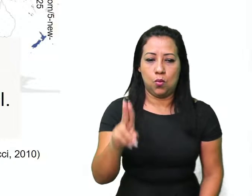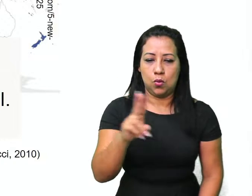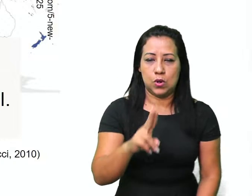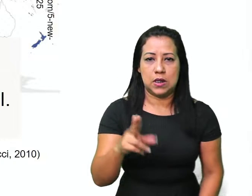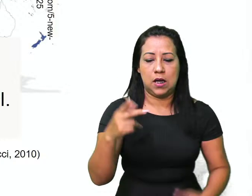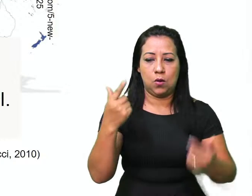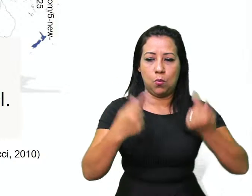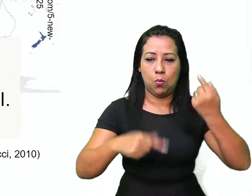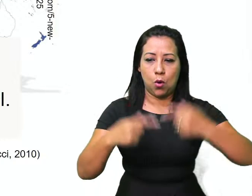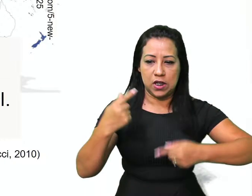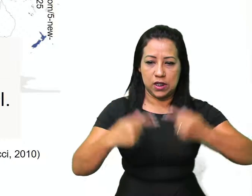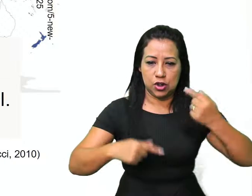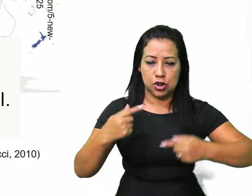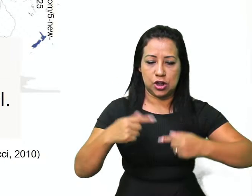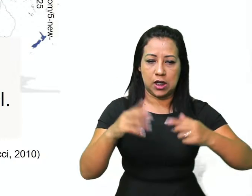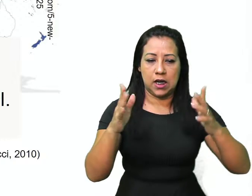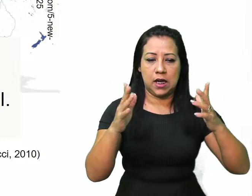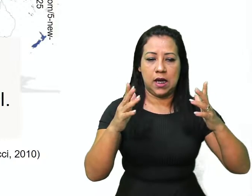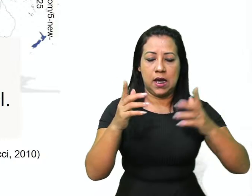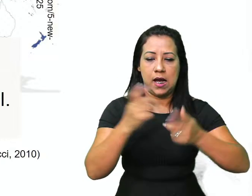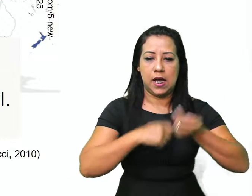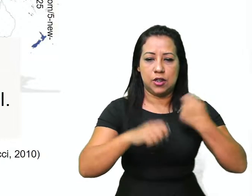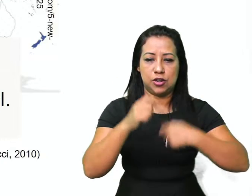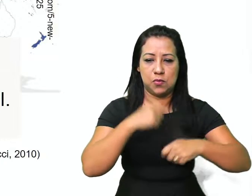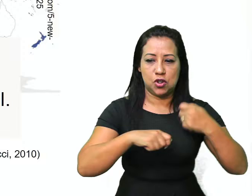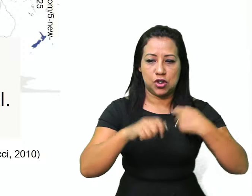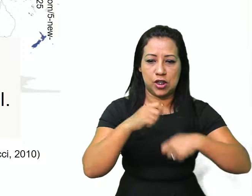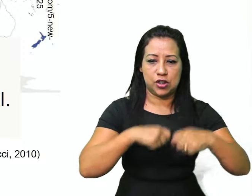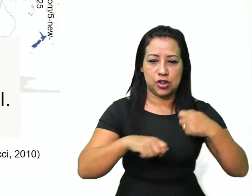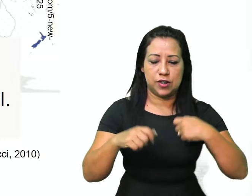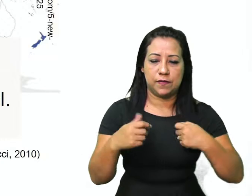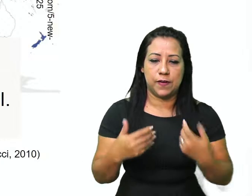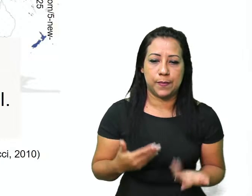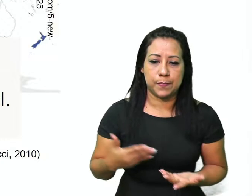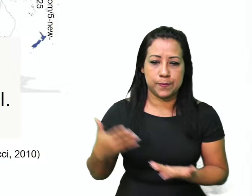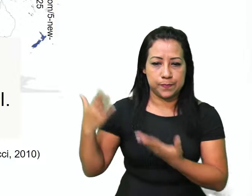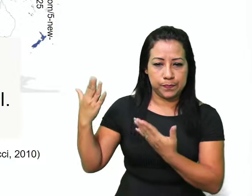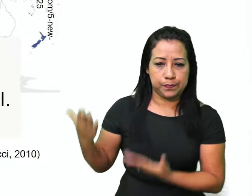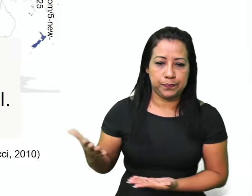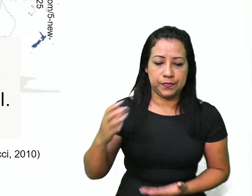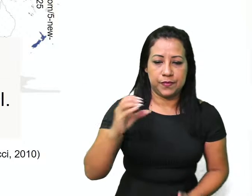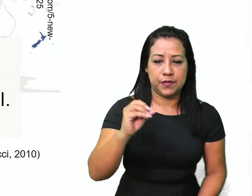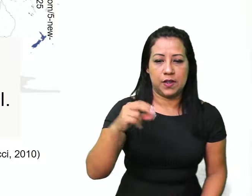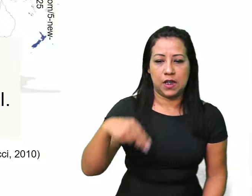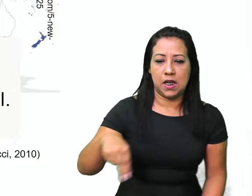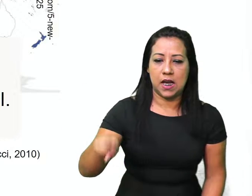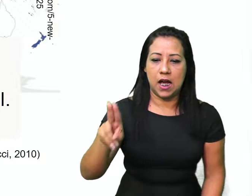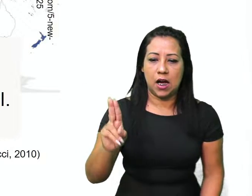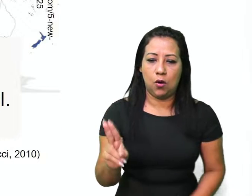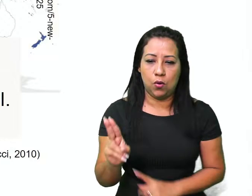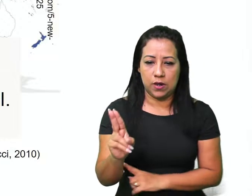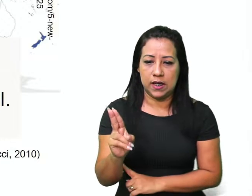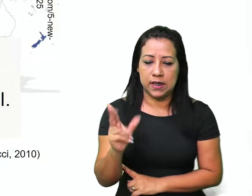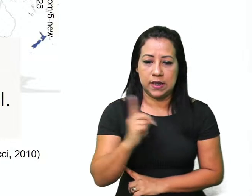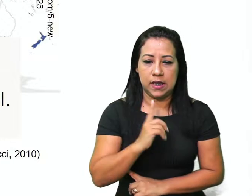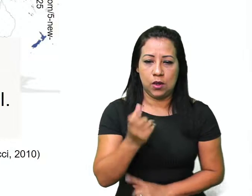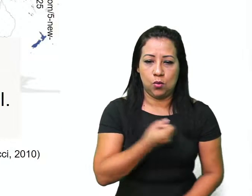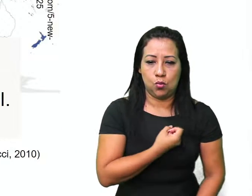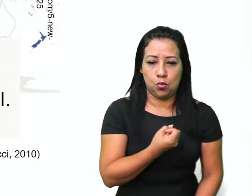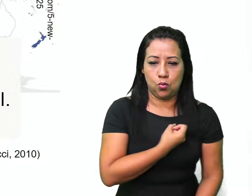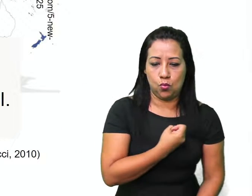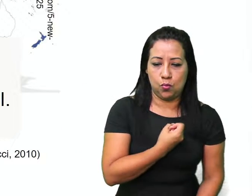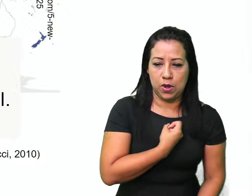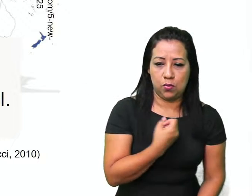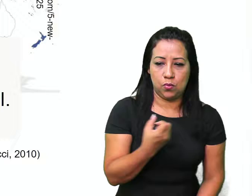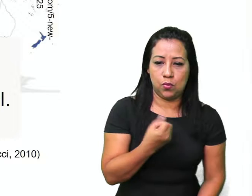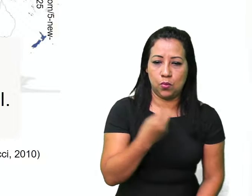por exemplo, esse aí é um exemplo só, 20 mil habitantes, tá? Como é o termo de megacidade. Uma megacidade, segundo a ONU, é uma cidade